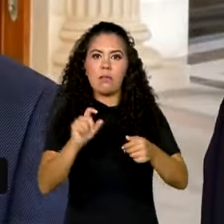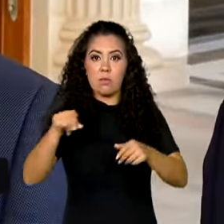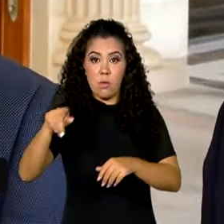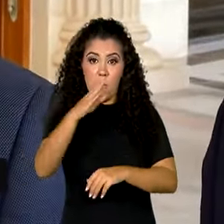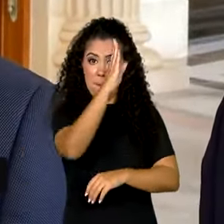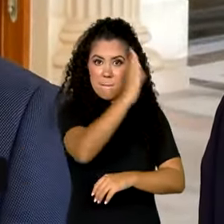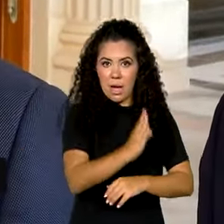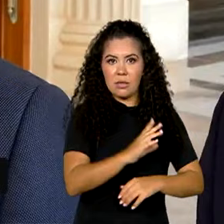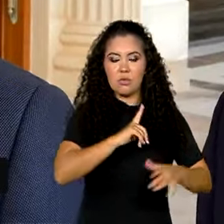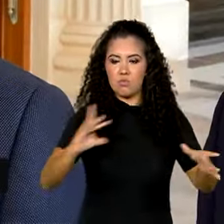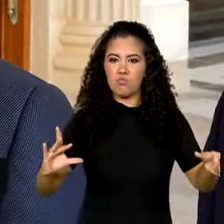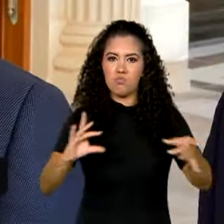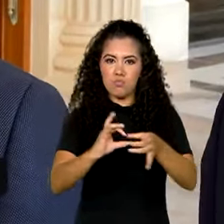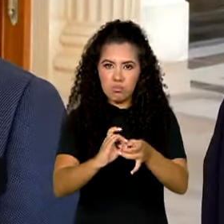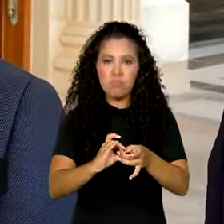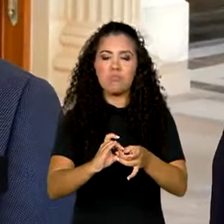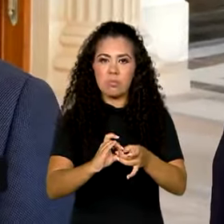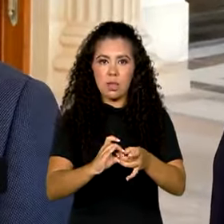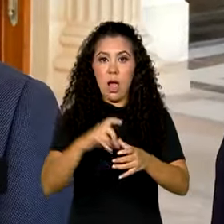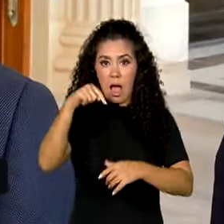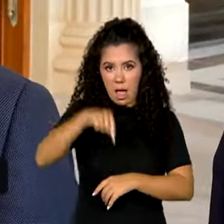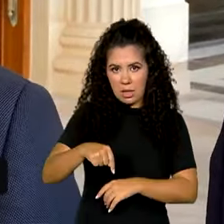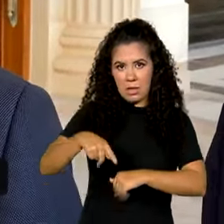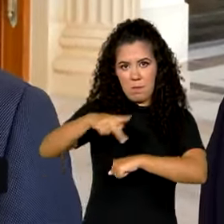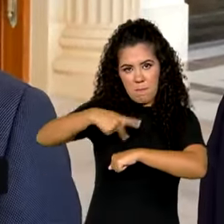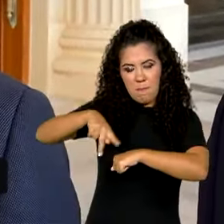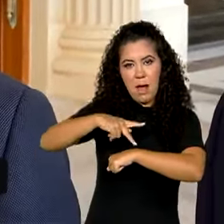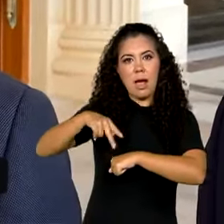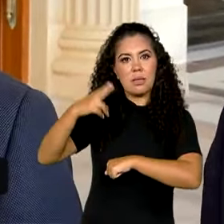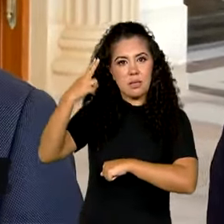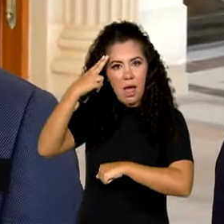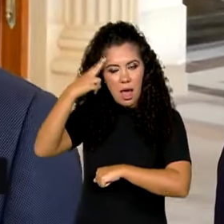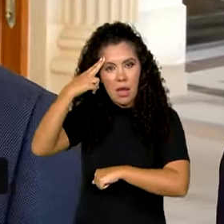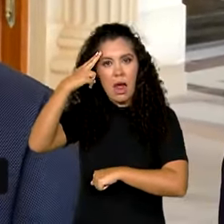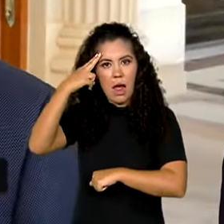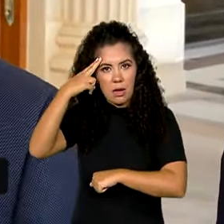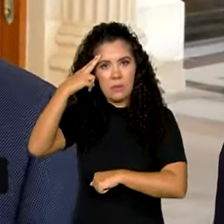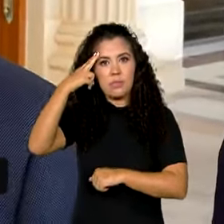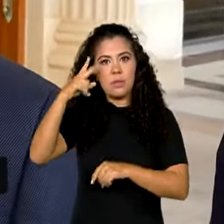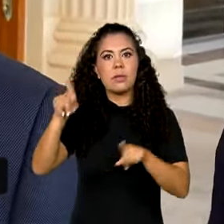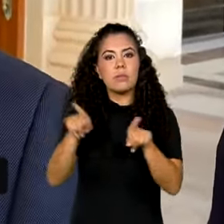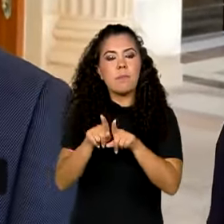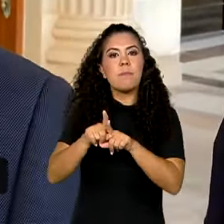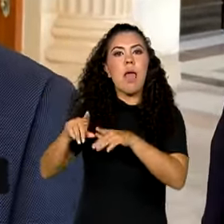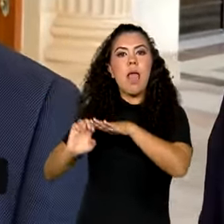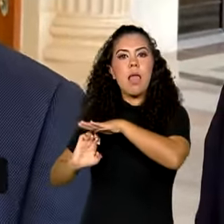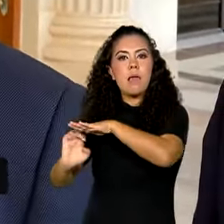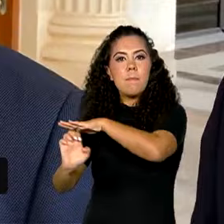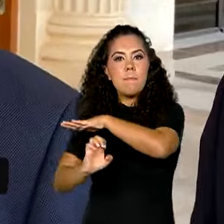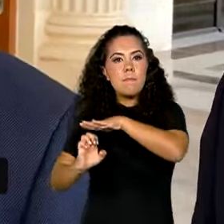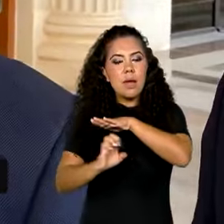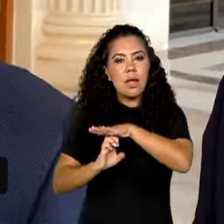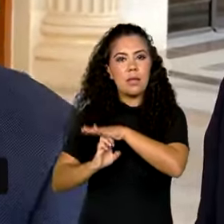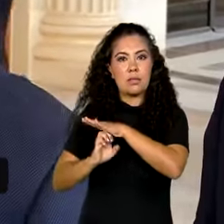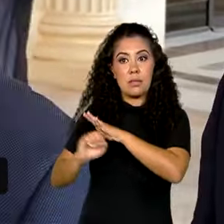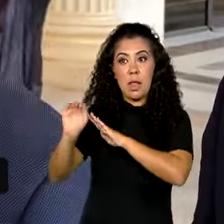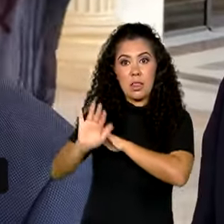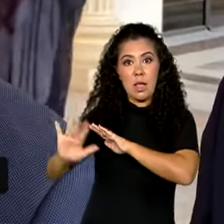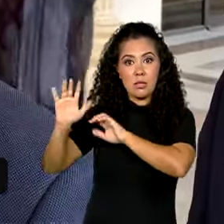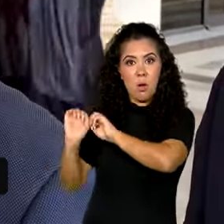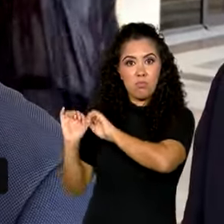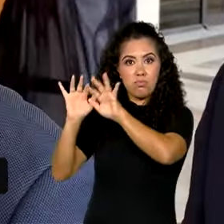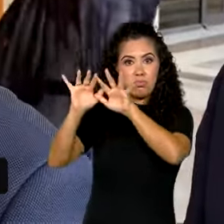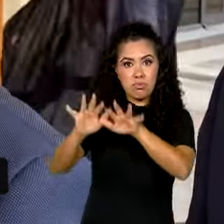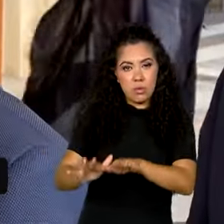brasileira aqui na Arábia, inclusive com a vinda de empresas nacionais para produzir aqui, como